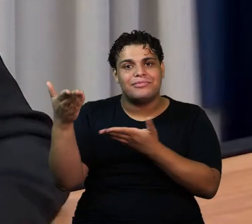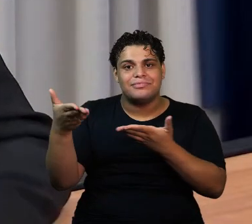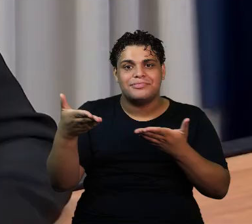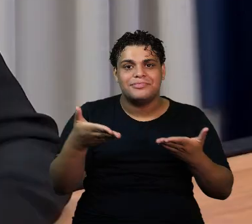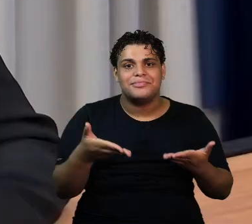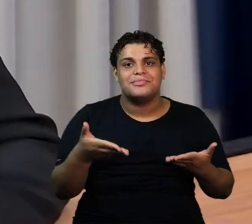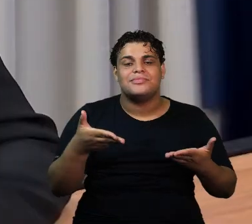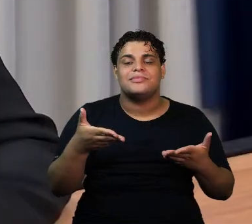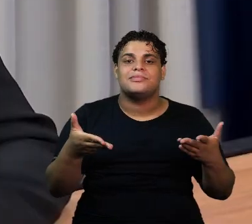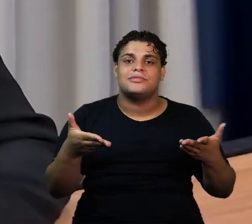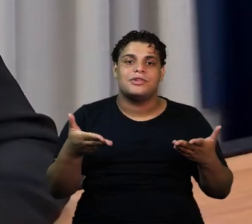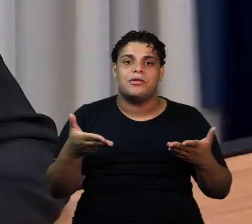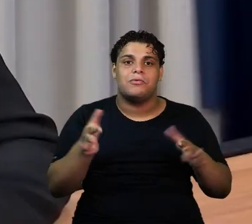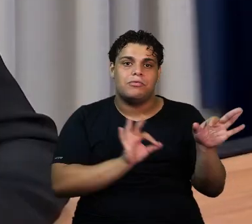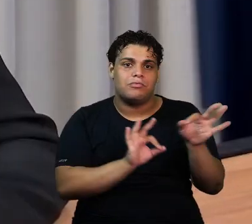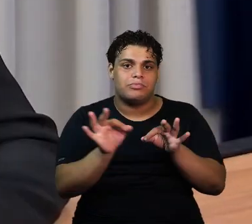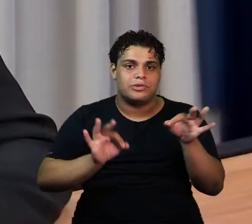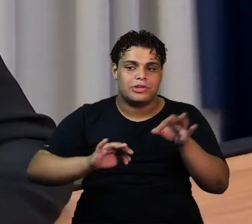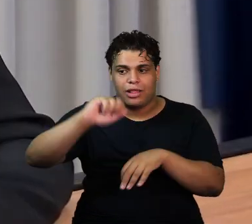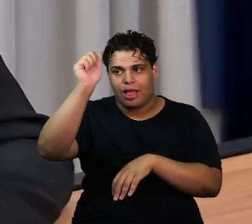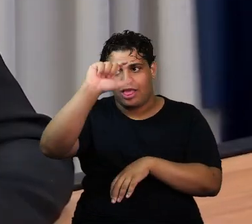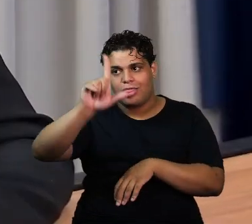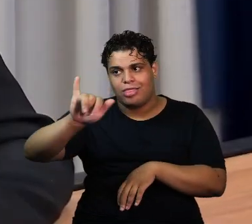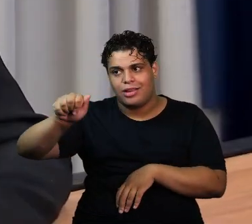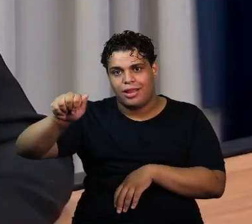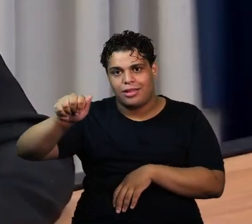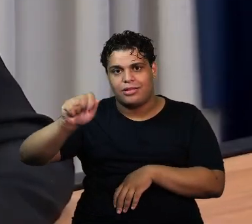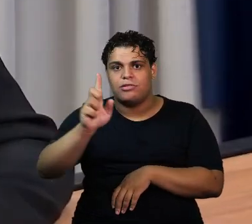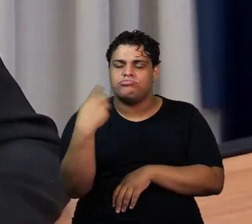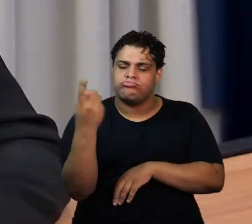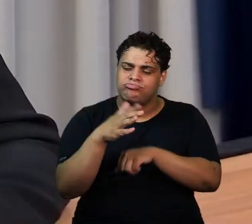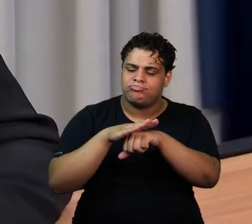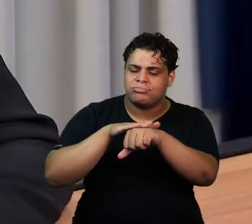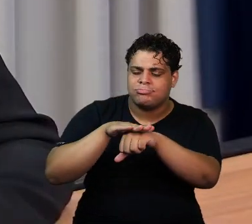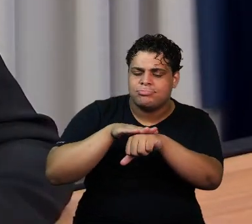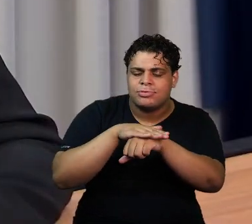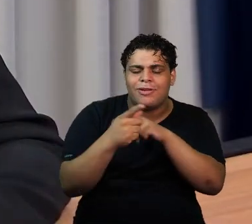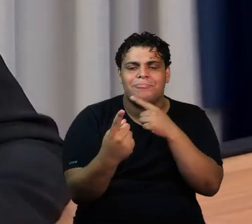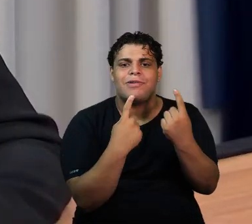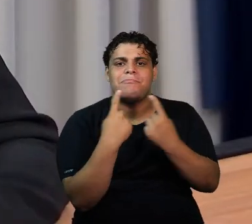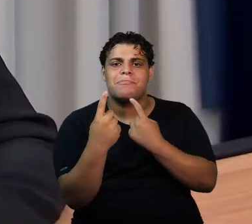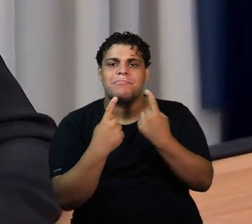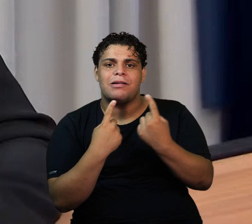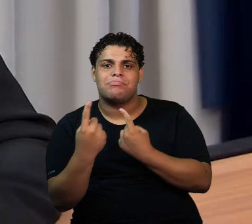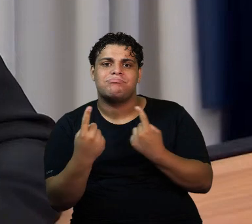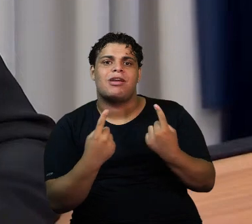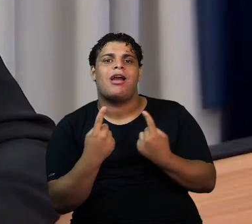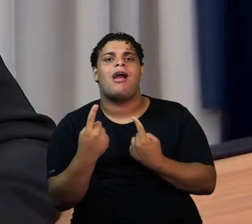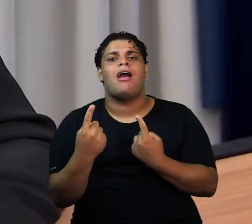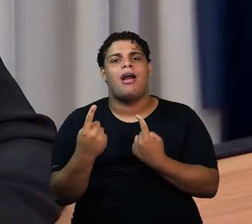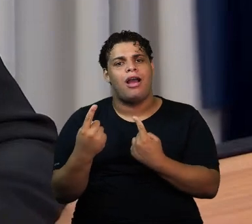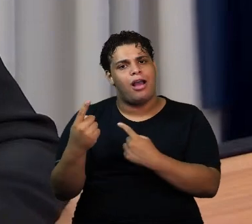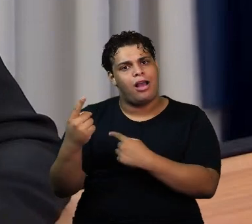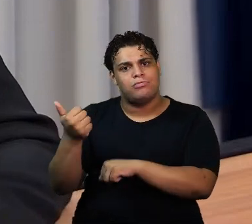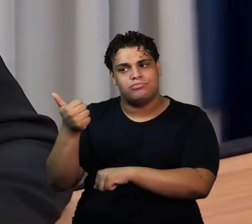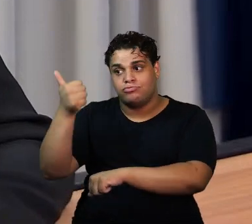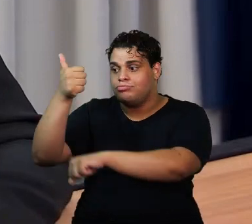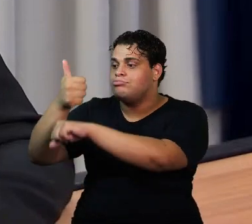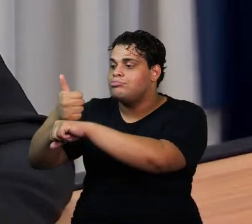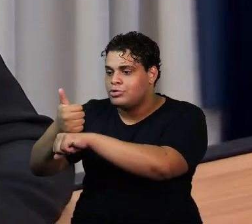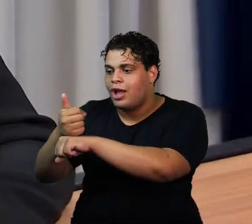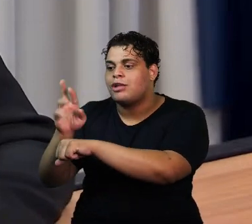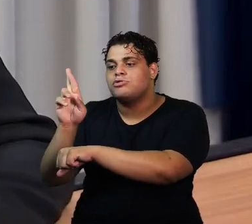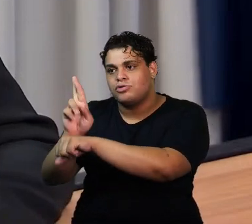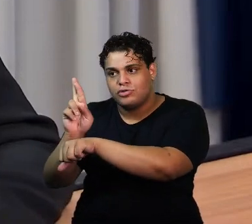trazendo a ideia do Projeto Azúlia, a gente conversou bastante, a diretoria, né? E a gente ficou encantado com o